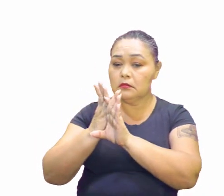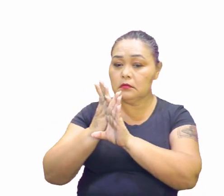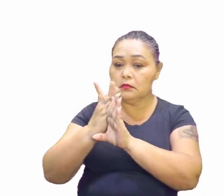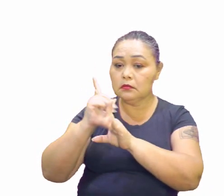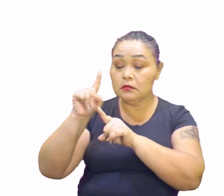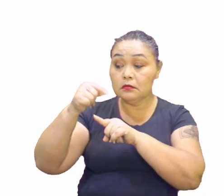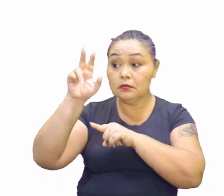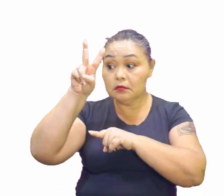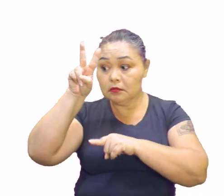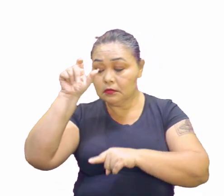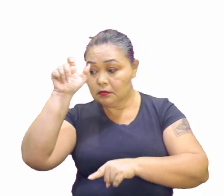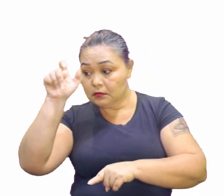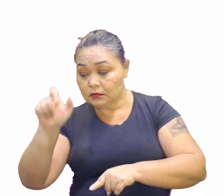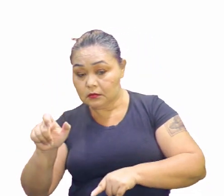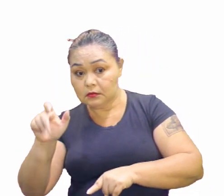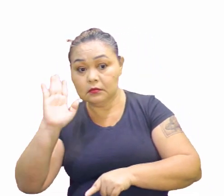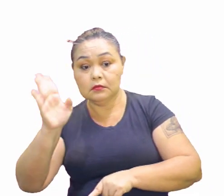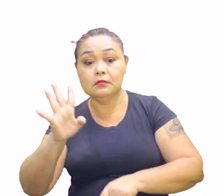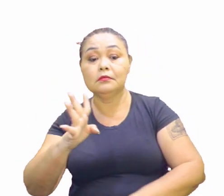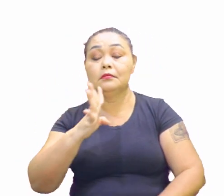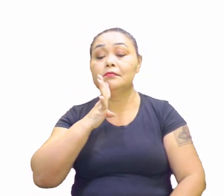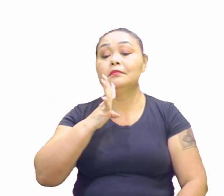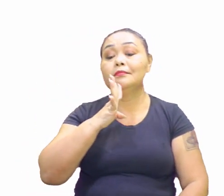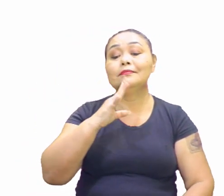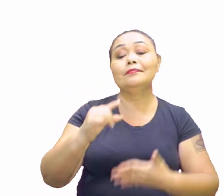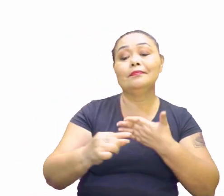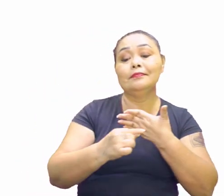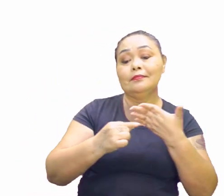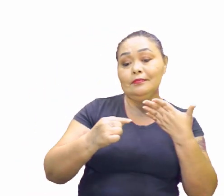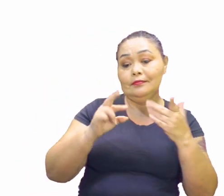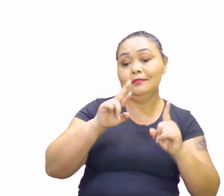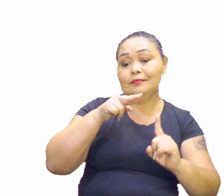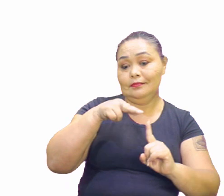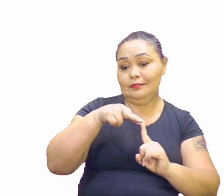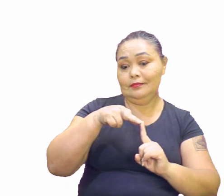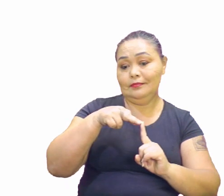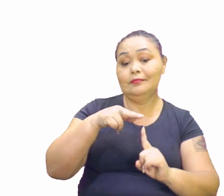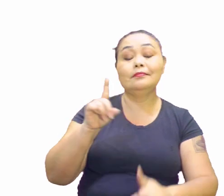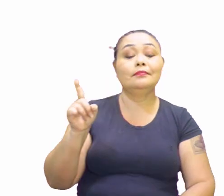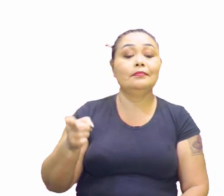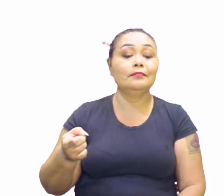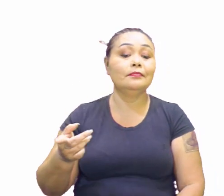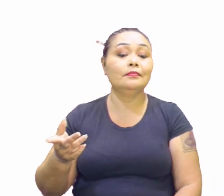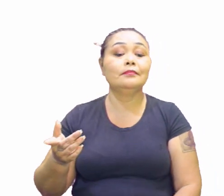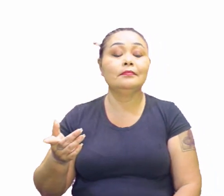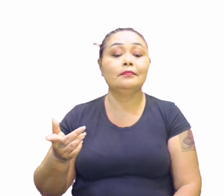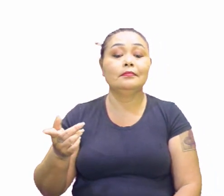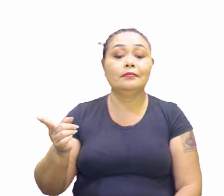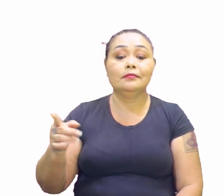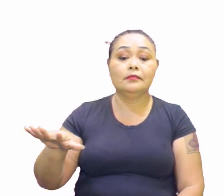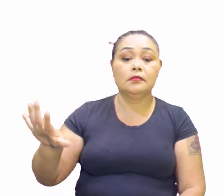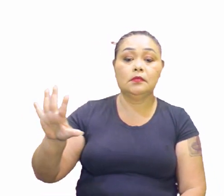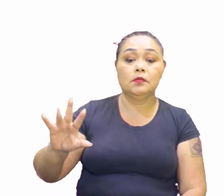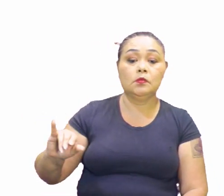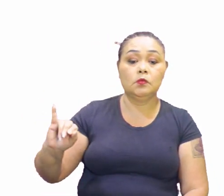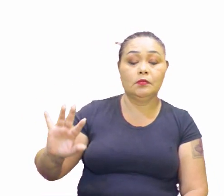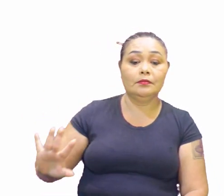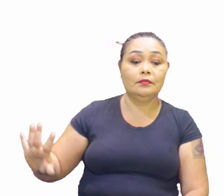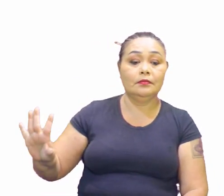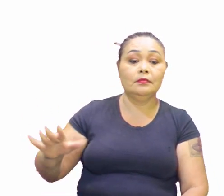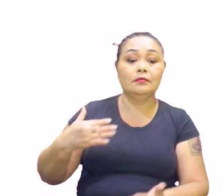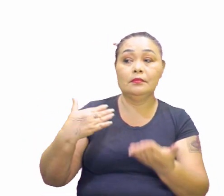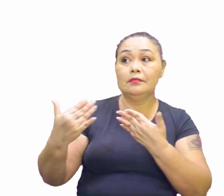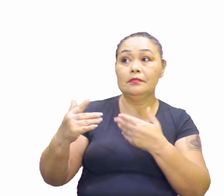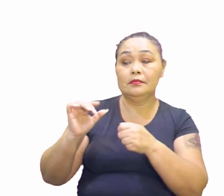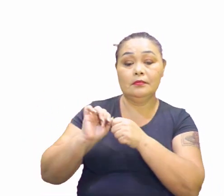identificada somente por quem já conhece a referência. Então, nós temos aqui, né? Vejam. Que te lembra, que